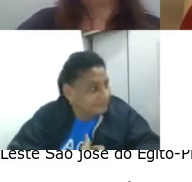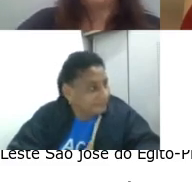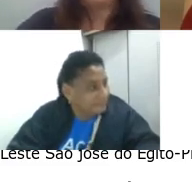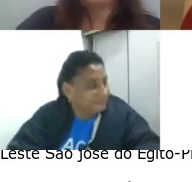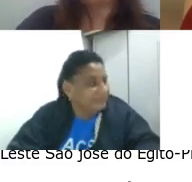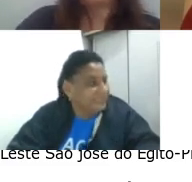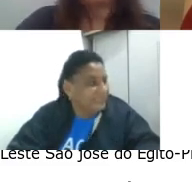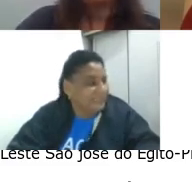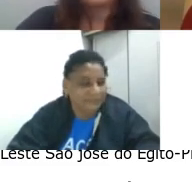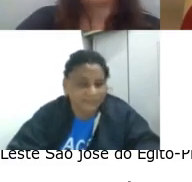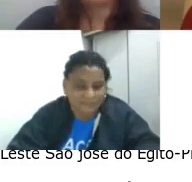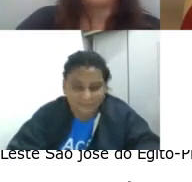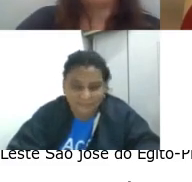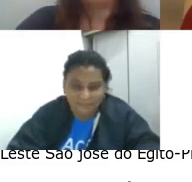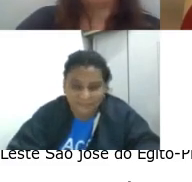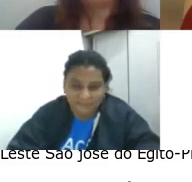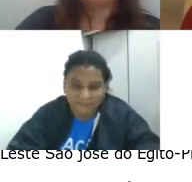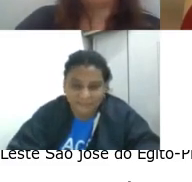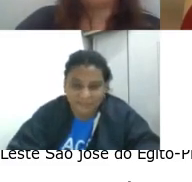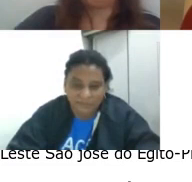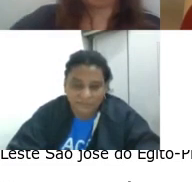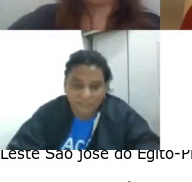ser feito até o final para que se alcance a cura